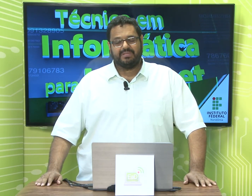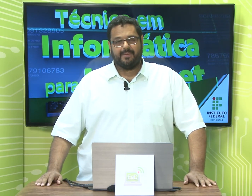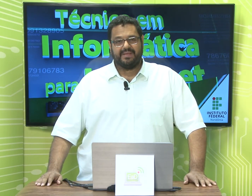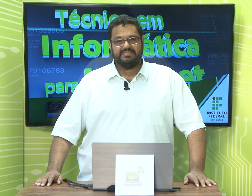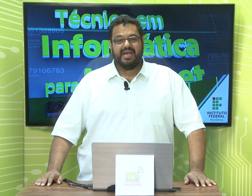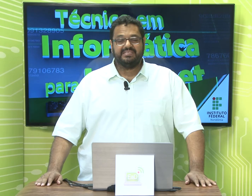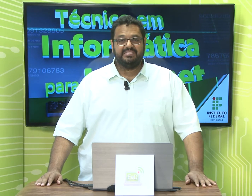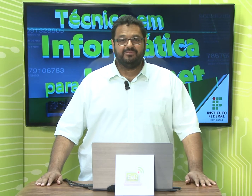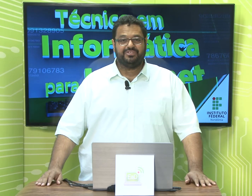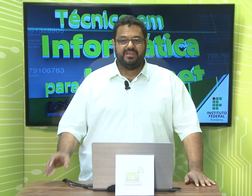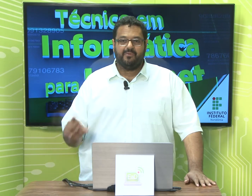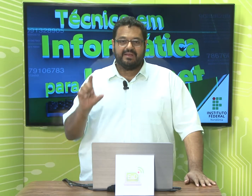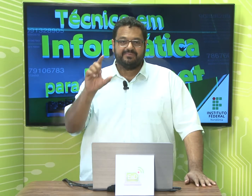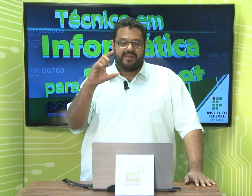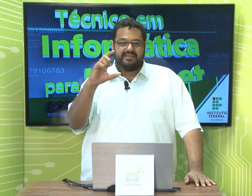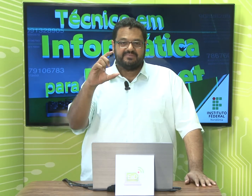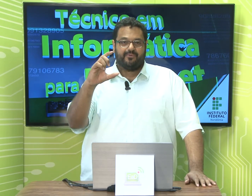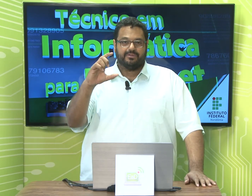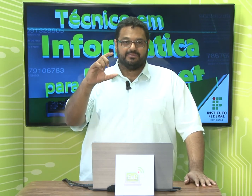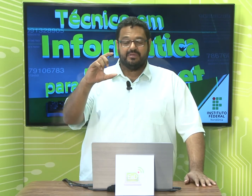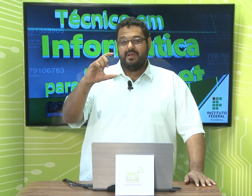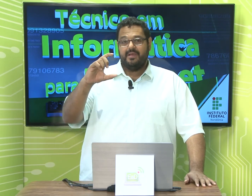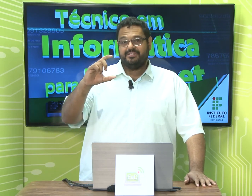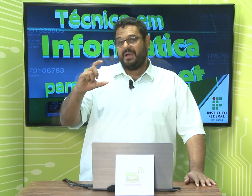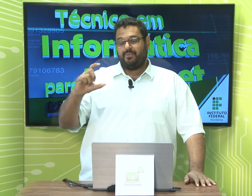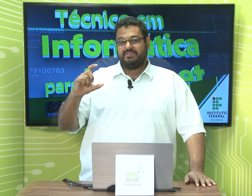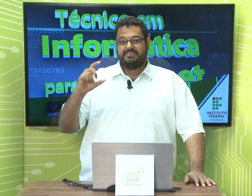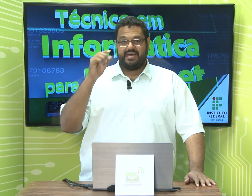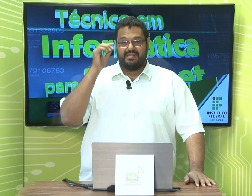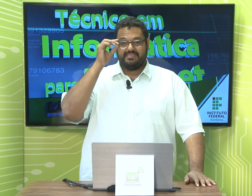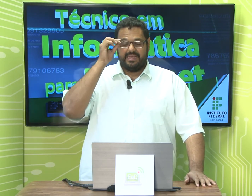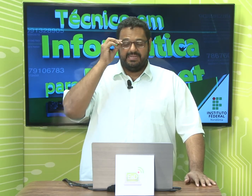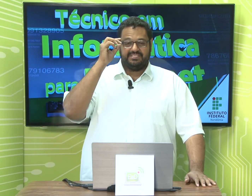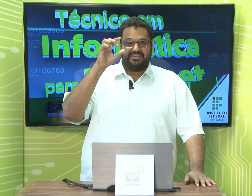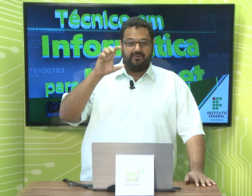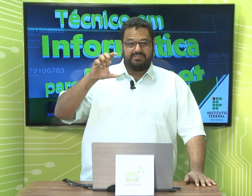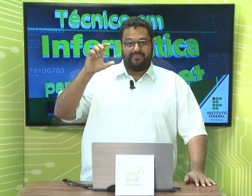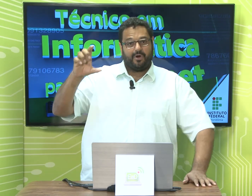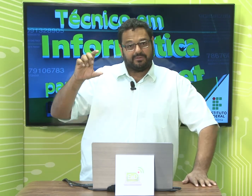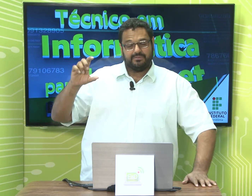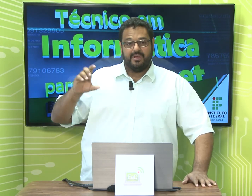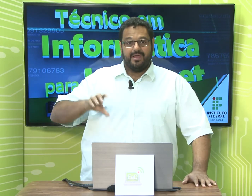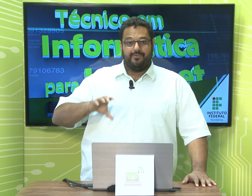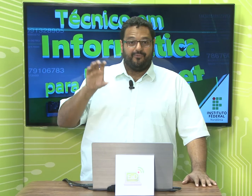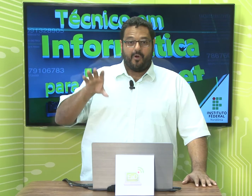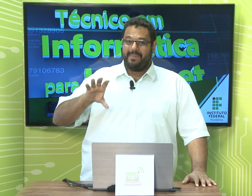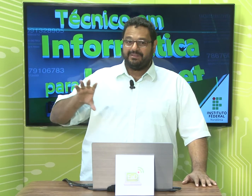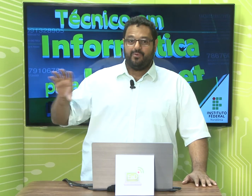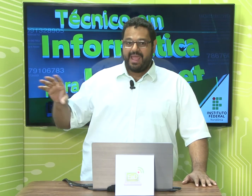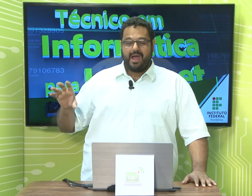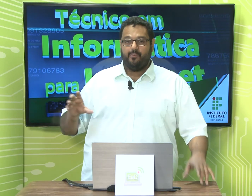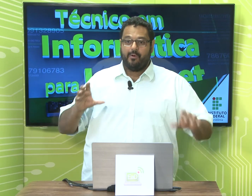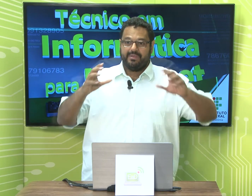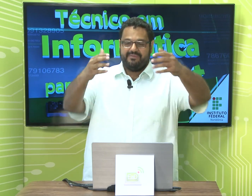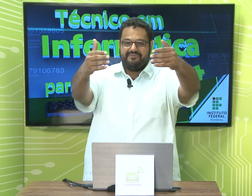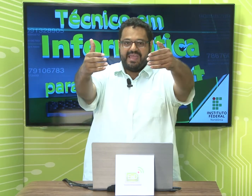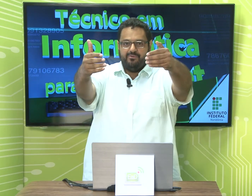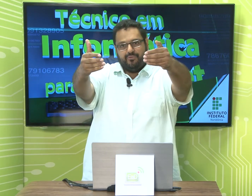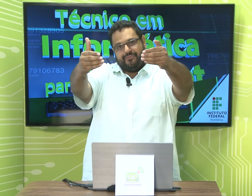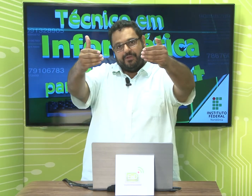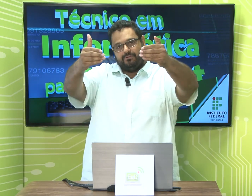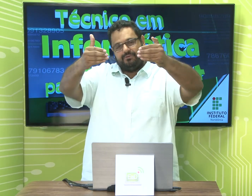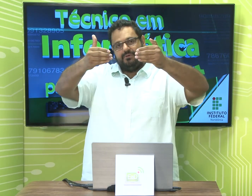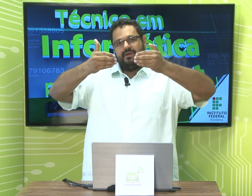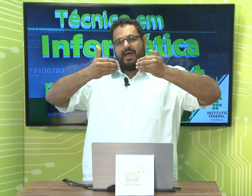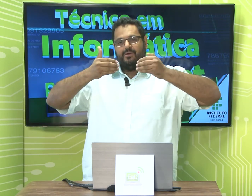de alta capacidade, eles não tiram as fotos já processadas, eles tiram as fotos no formato real, é o que veio